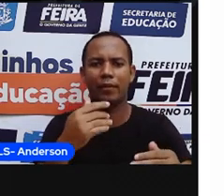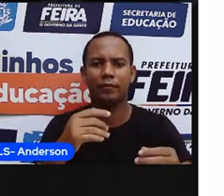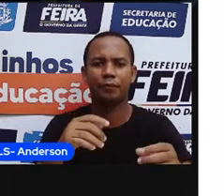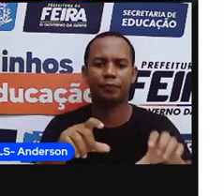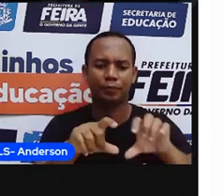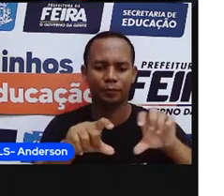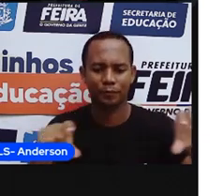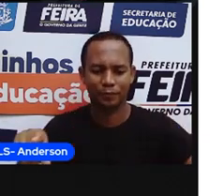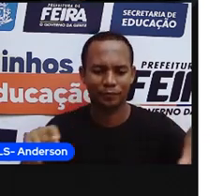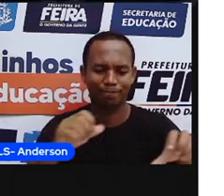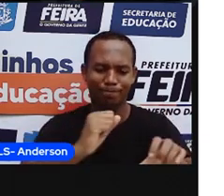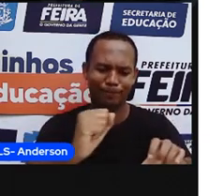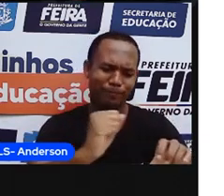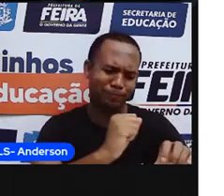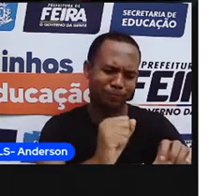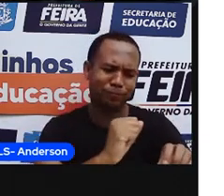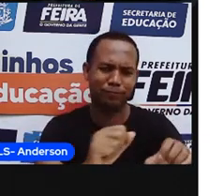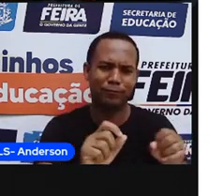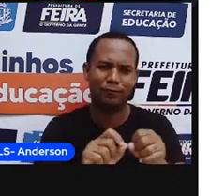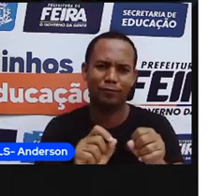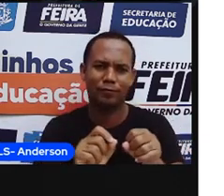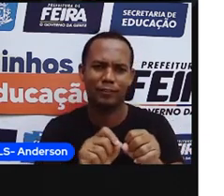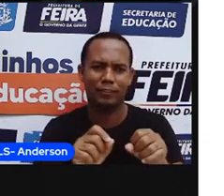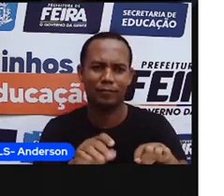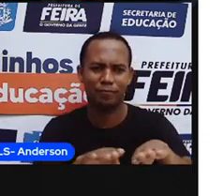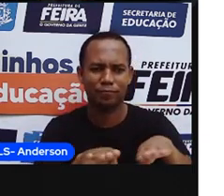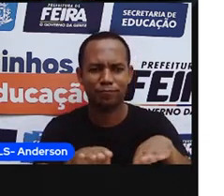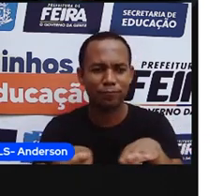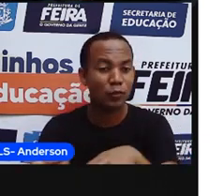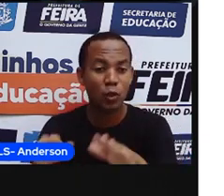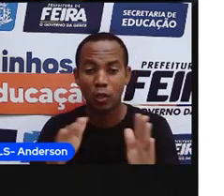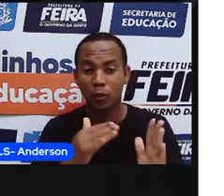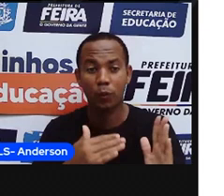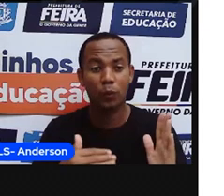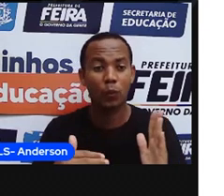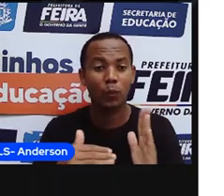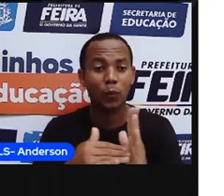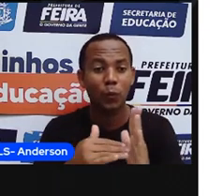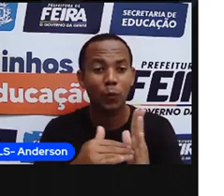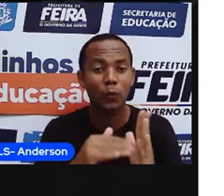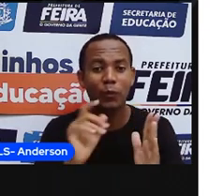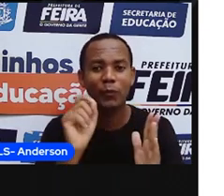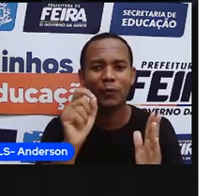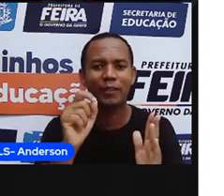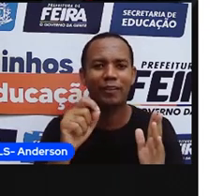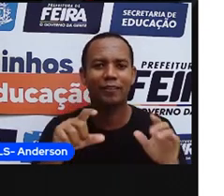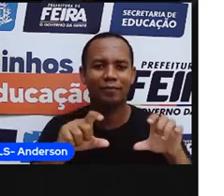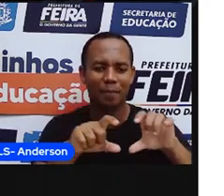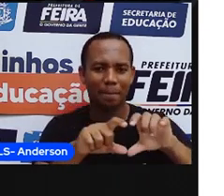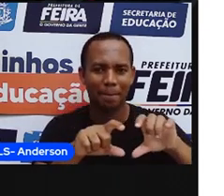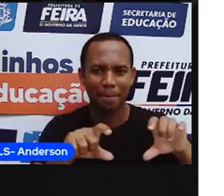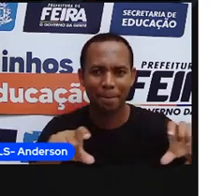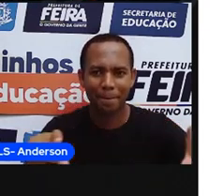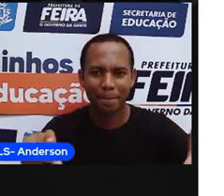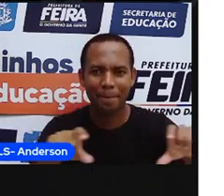granuladozinho, que faz o beiju. Então, tudo isso, na verdade, vem de onde?